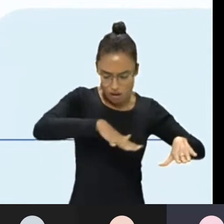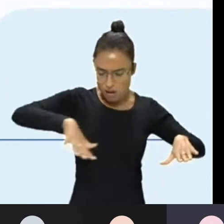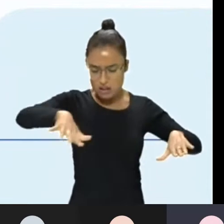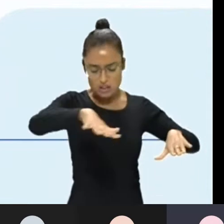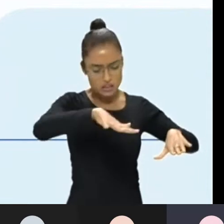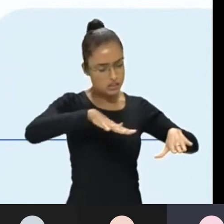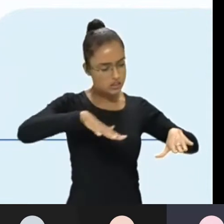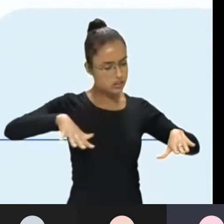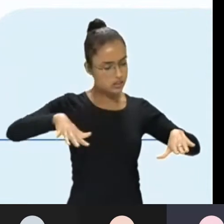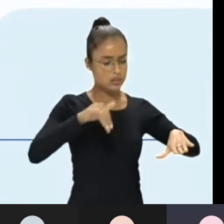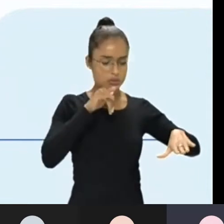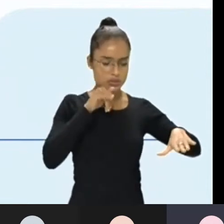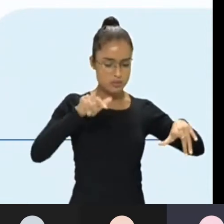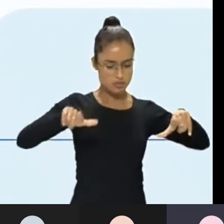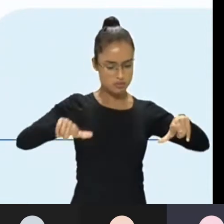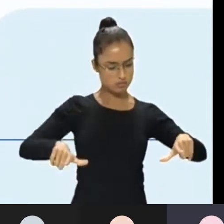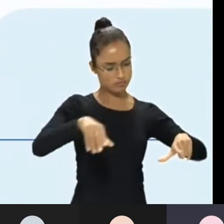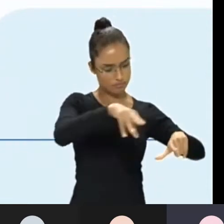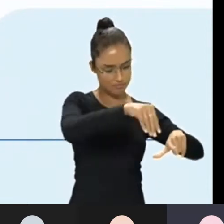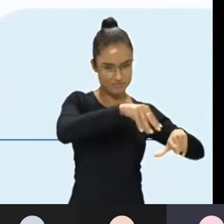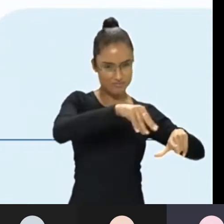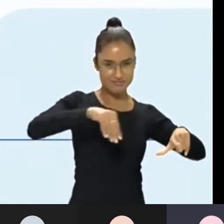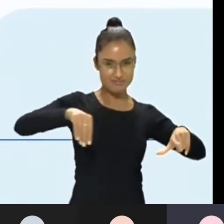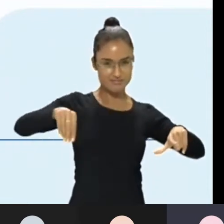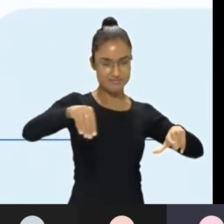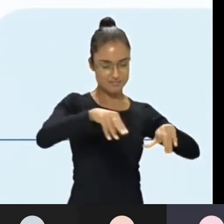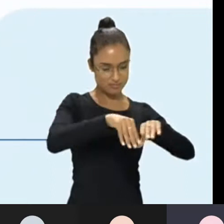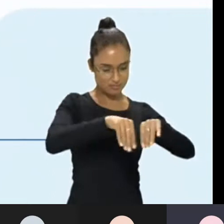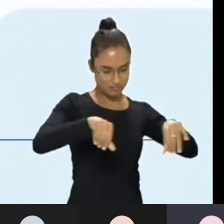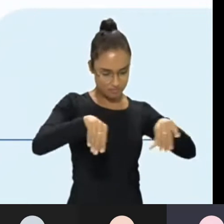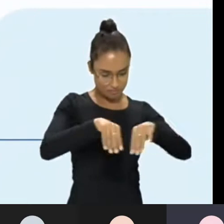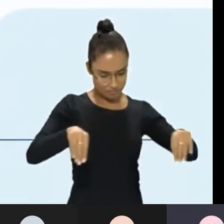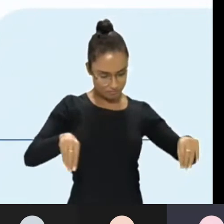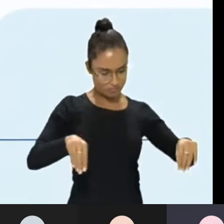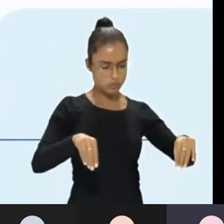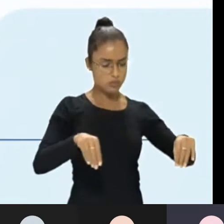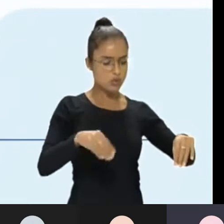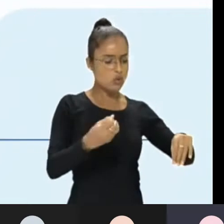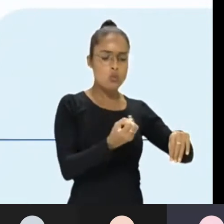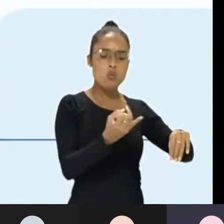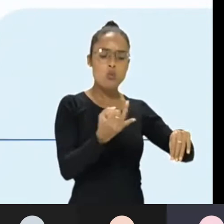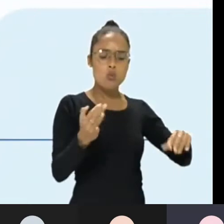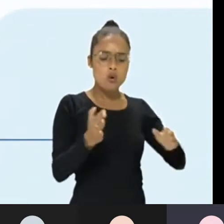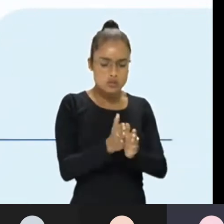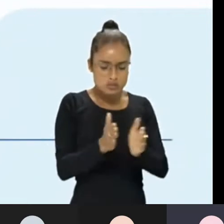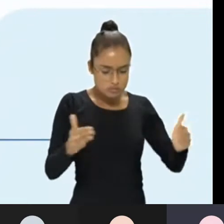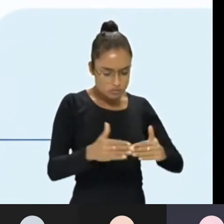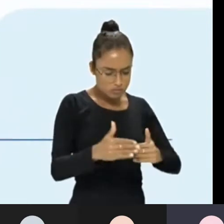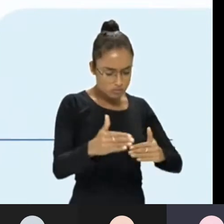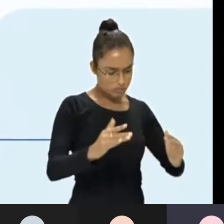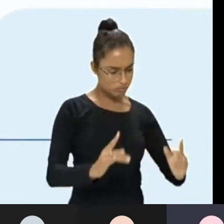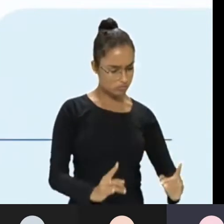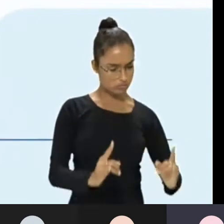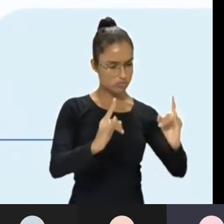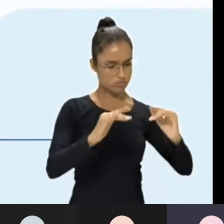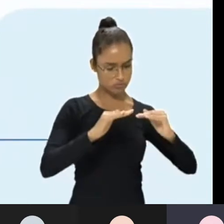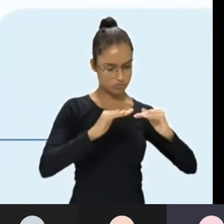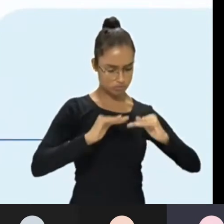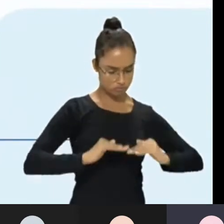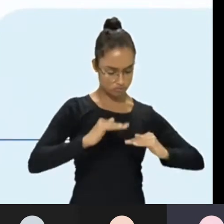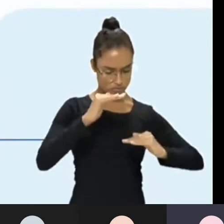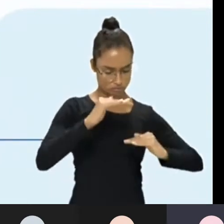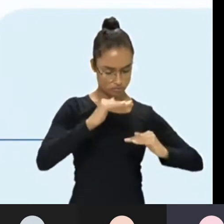sua edificação vai ocupar no terreno, por exemplo. Então, observe aqui, qual que é a forma que está usando para fazer os croquis? Um paralelepípedo,